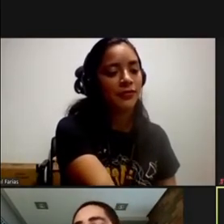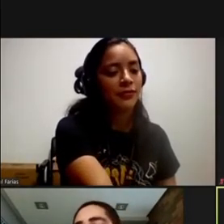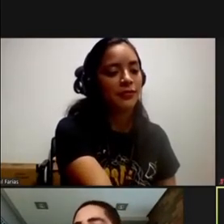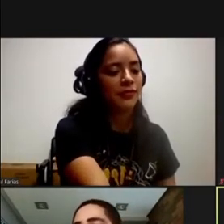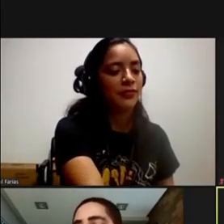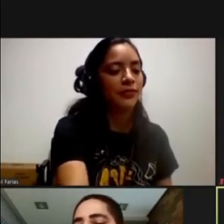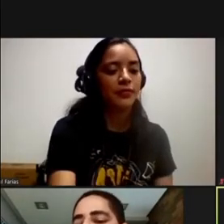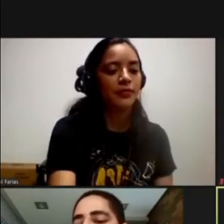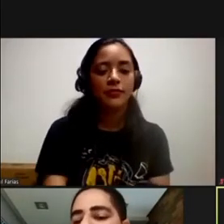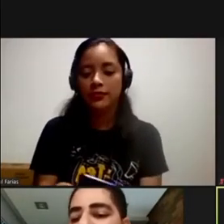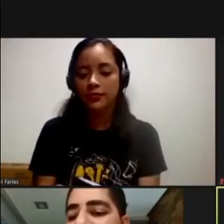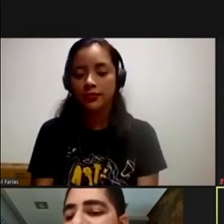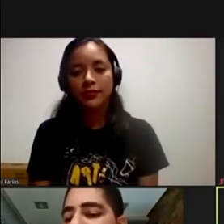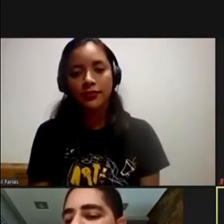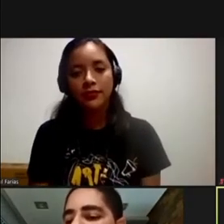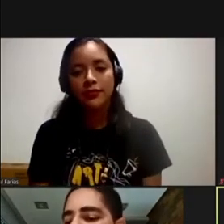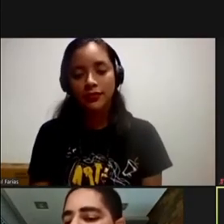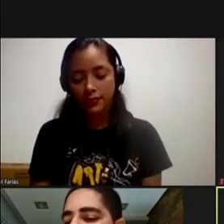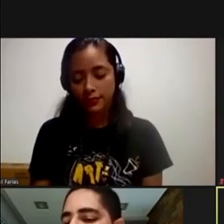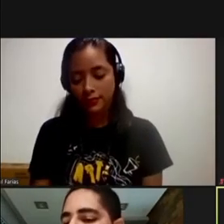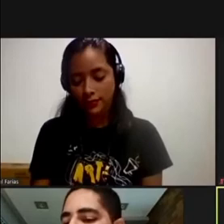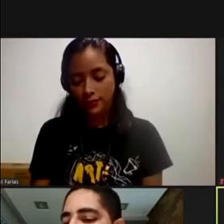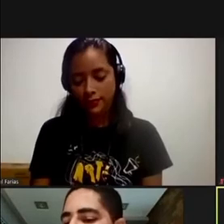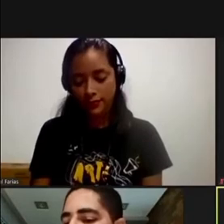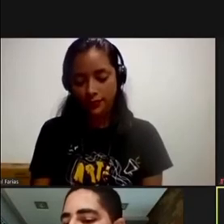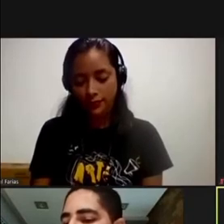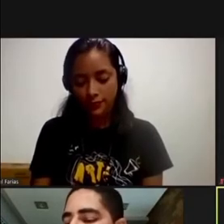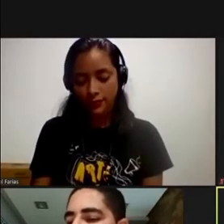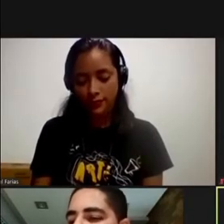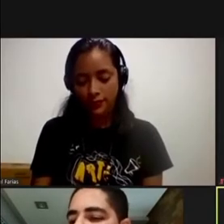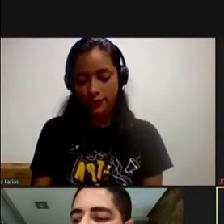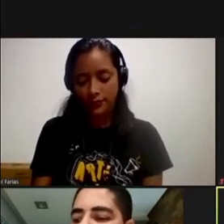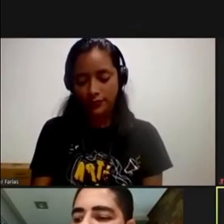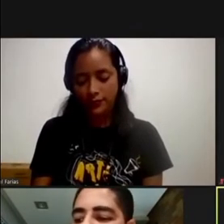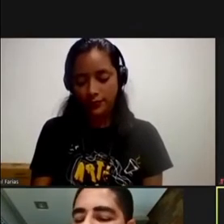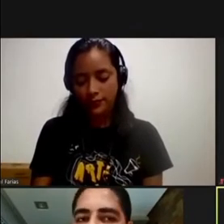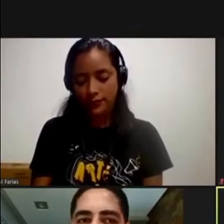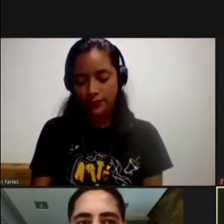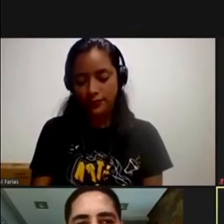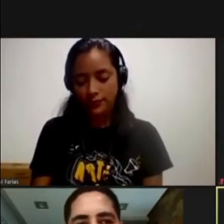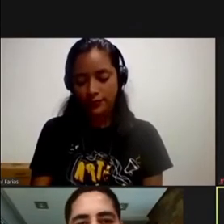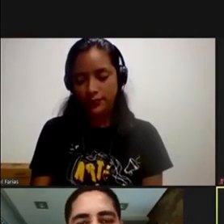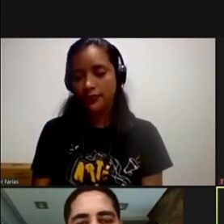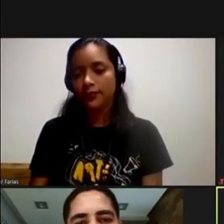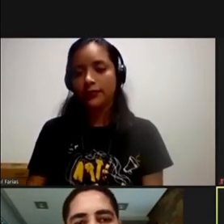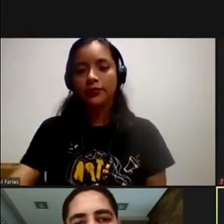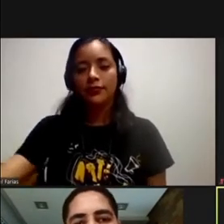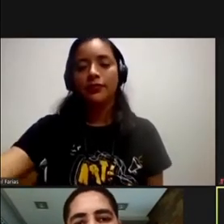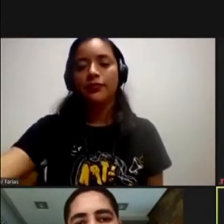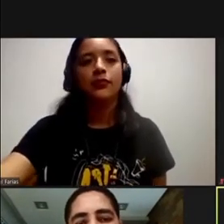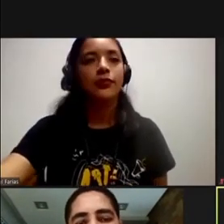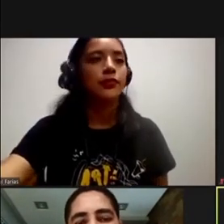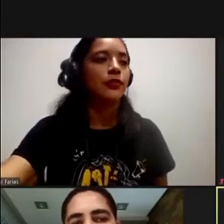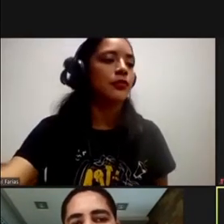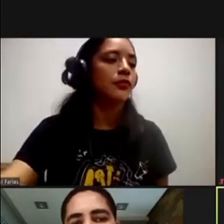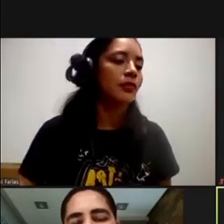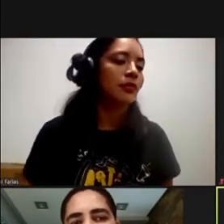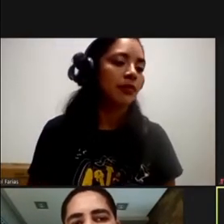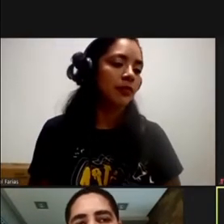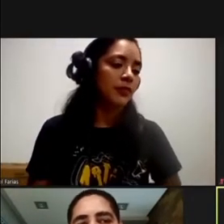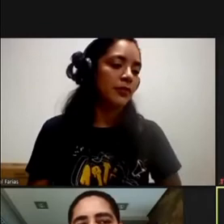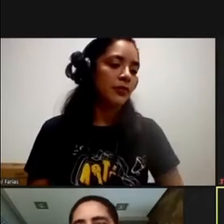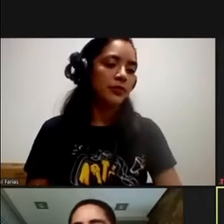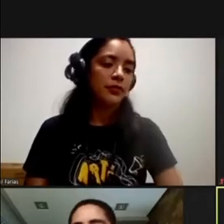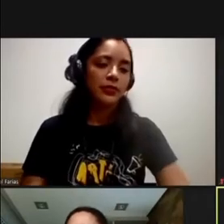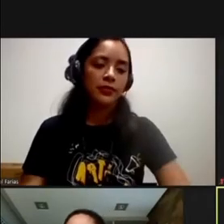como propósito de luta e como propósito de sua vida, tanto acadêmica como enfim. Eu quero, neste momento, dizer que na